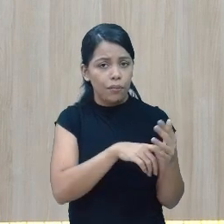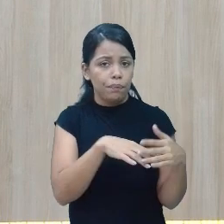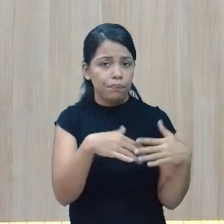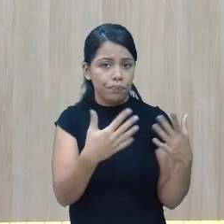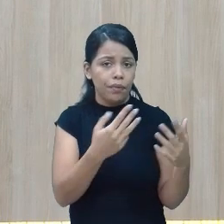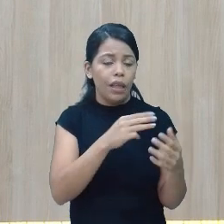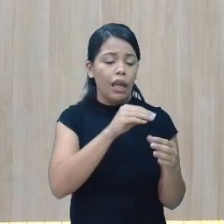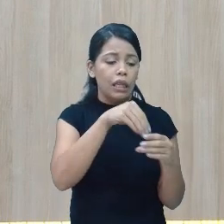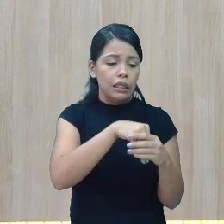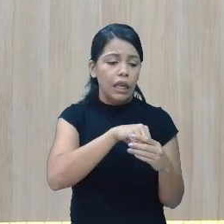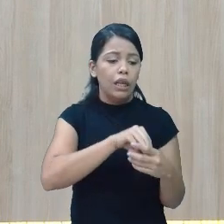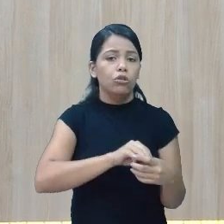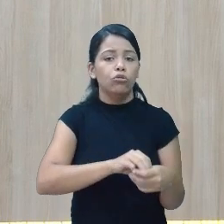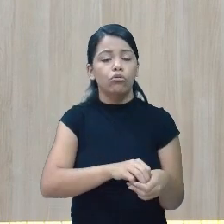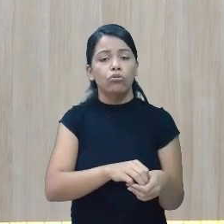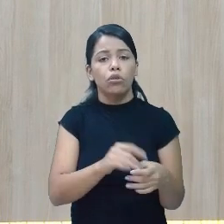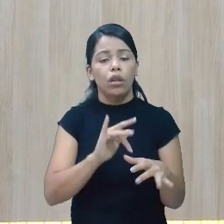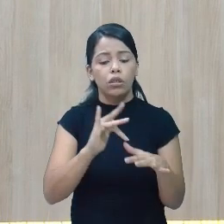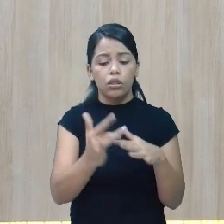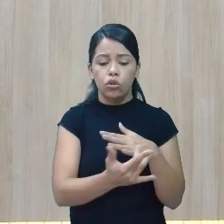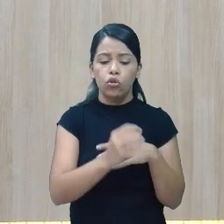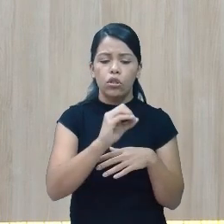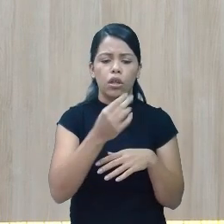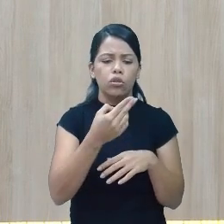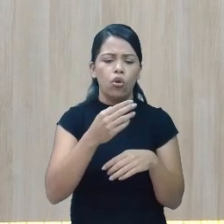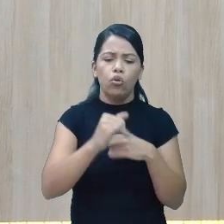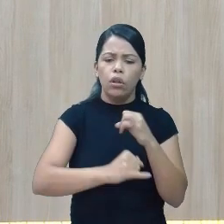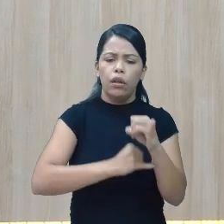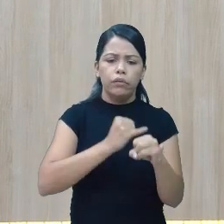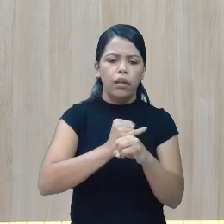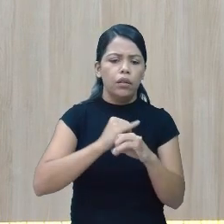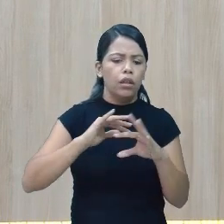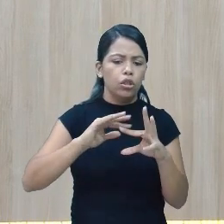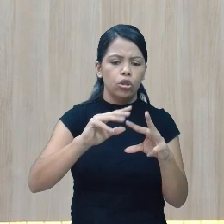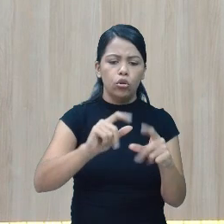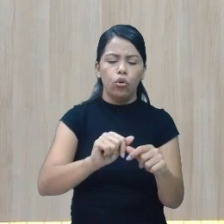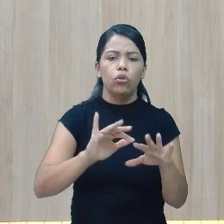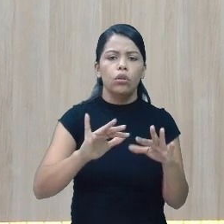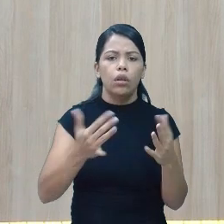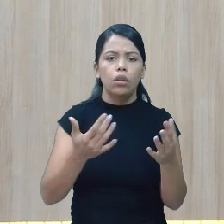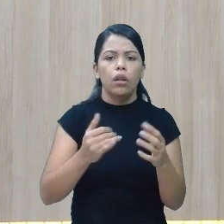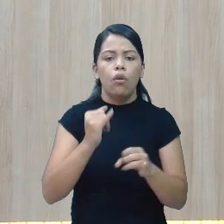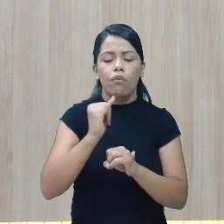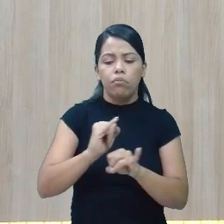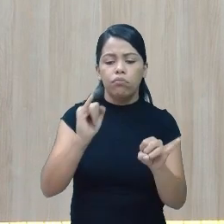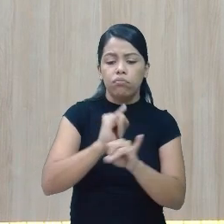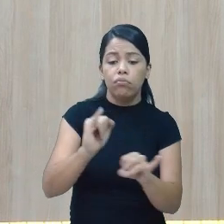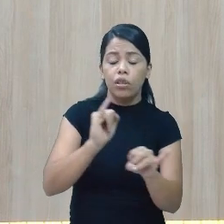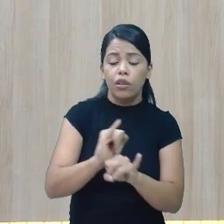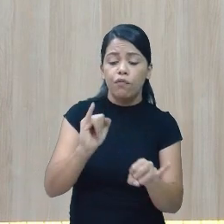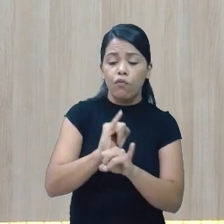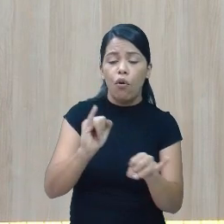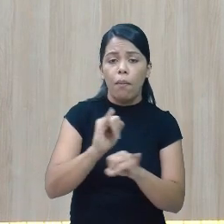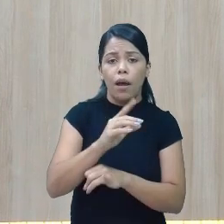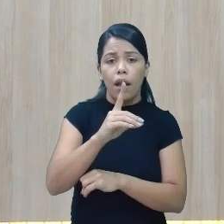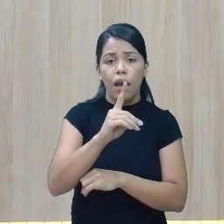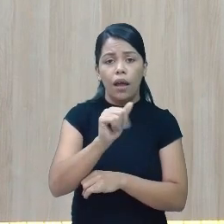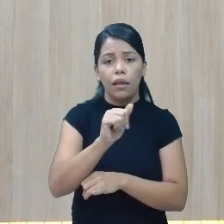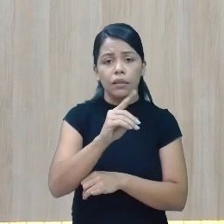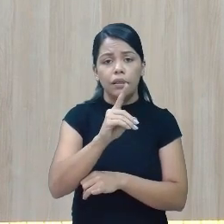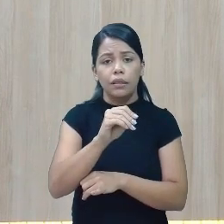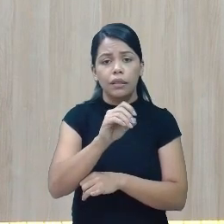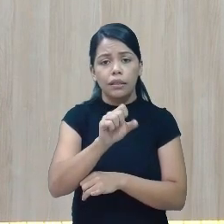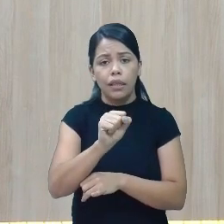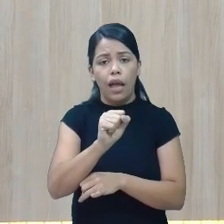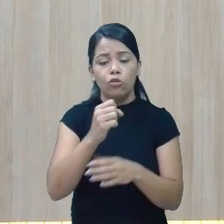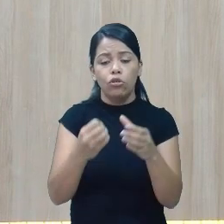de maneira geral, tá certo? Então essa quantidade muito grande de informações, desses dados, melhor dizendo, eles